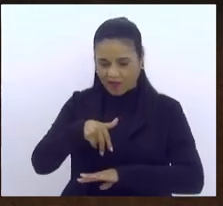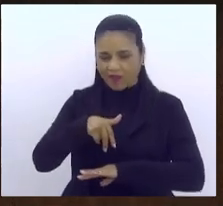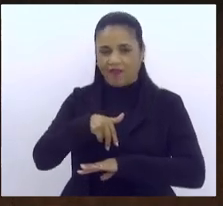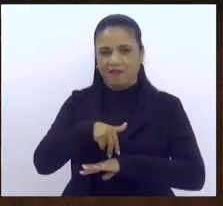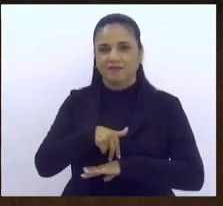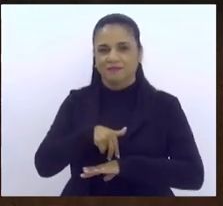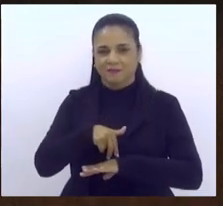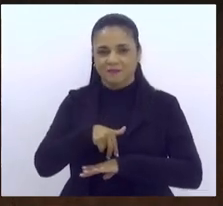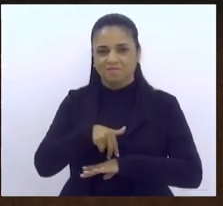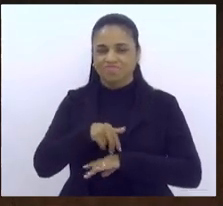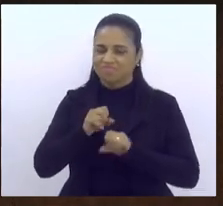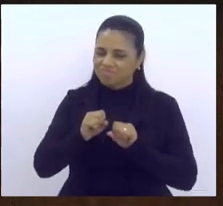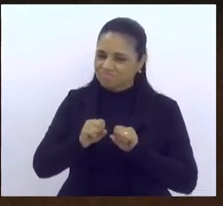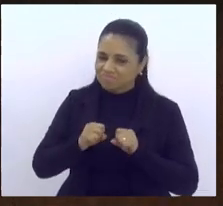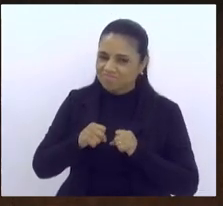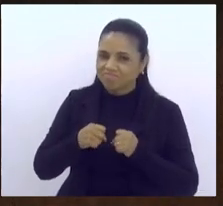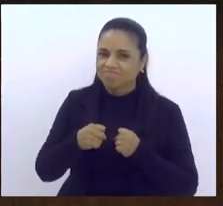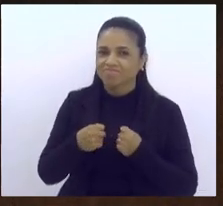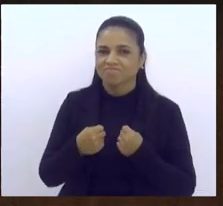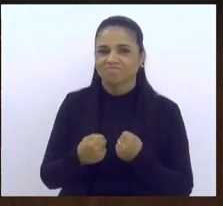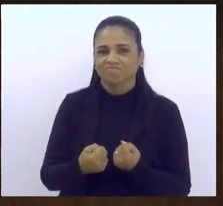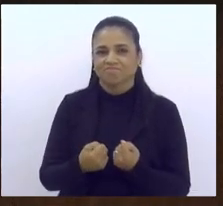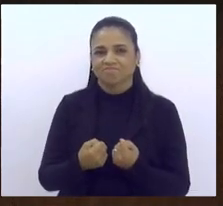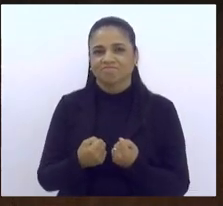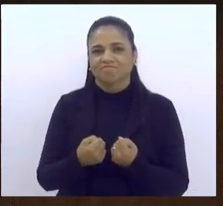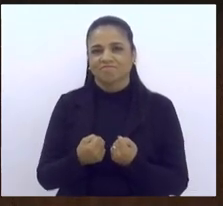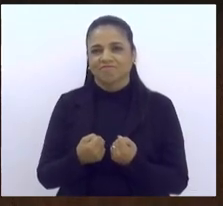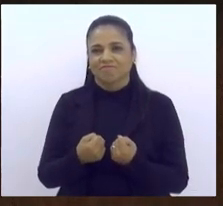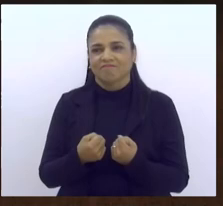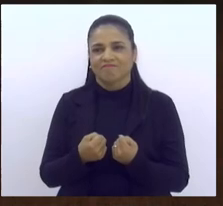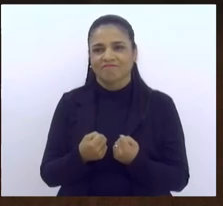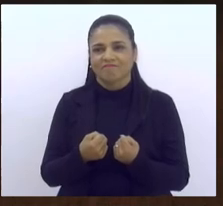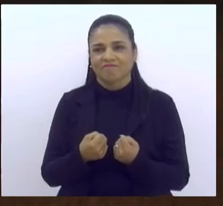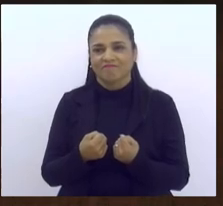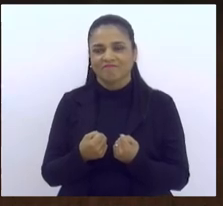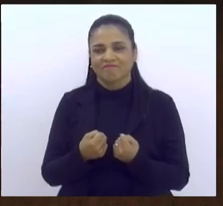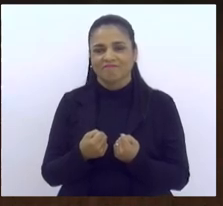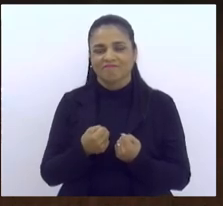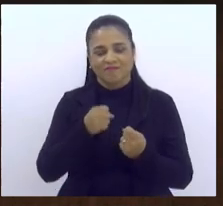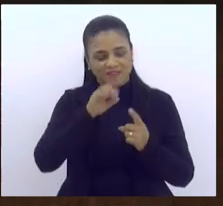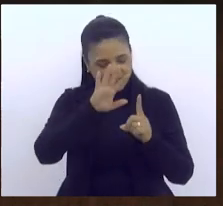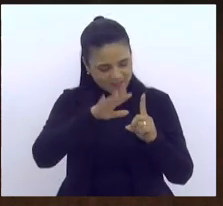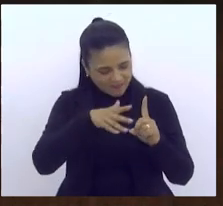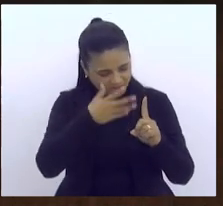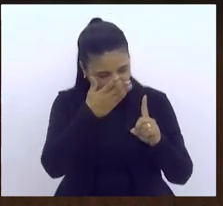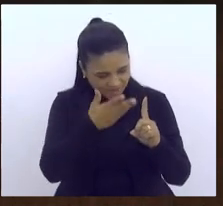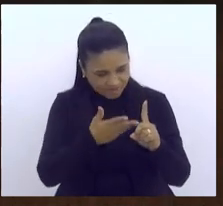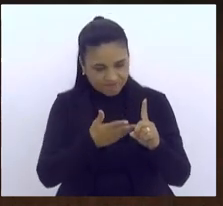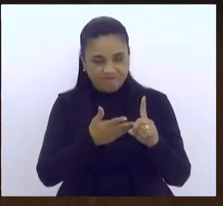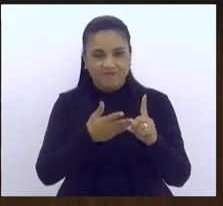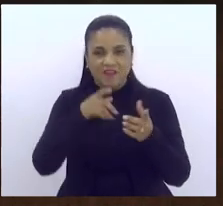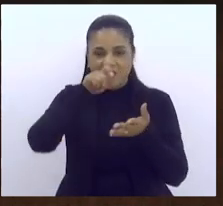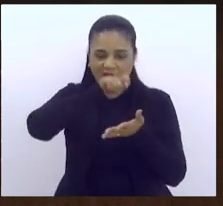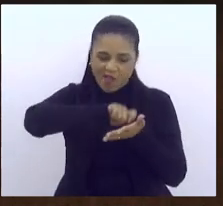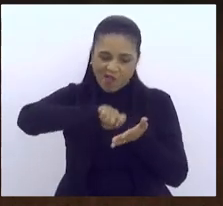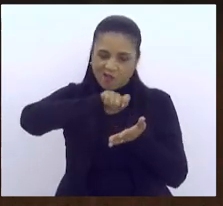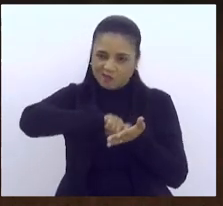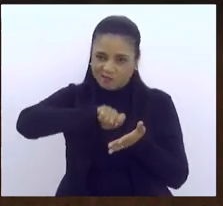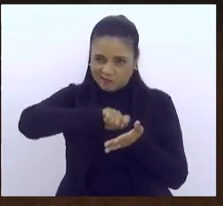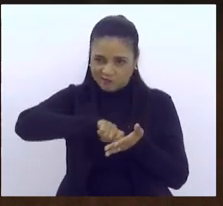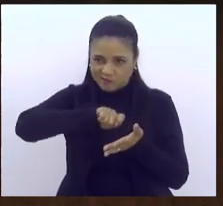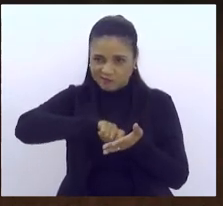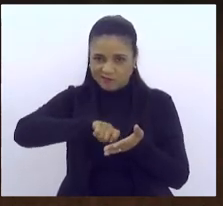essa defesa, digamos assim, né, tanto de enaltecer a autoria